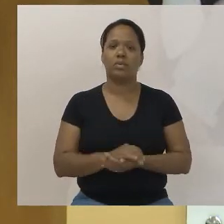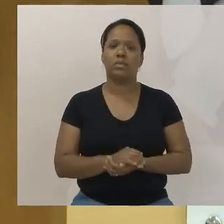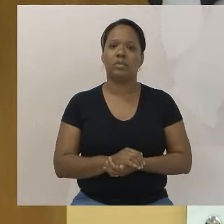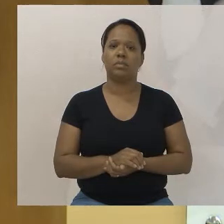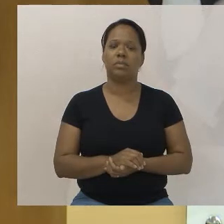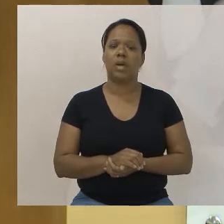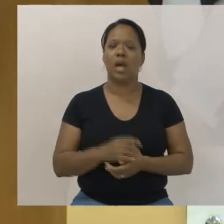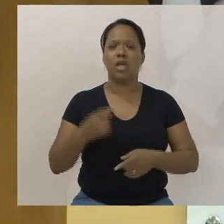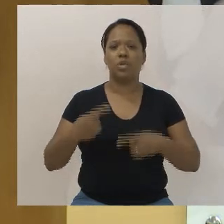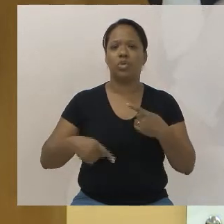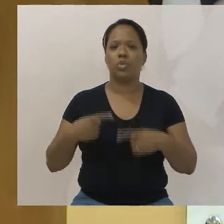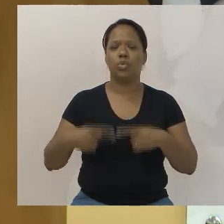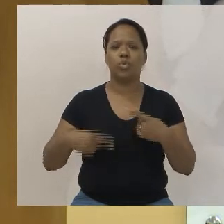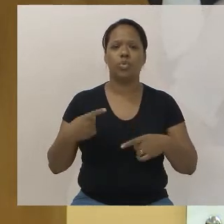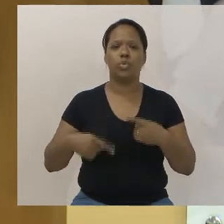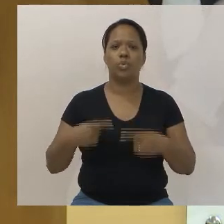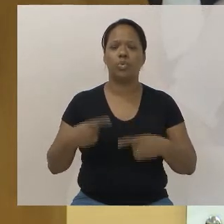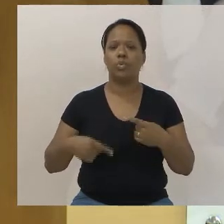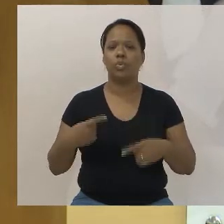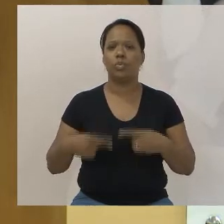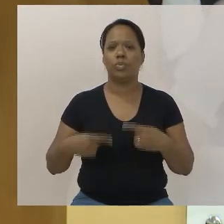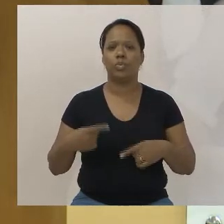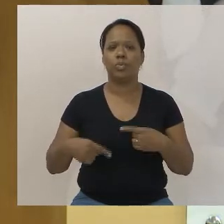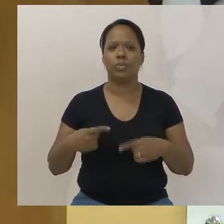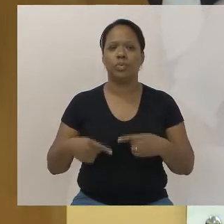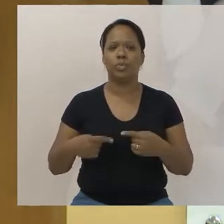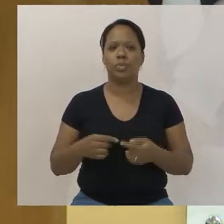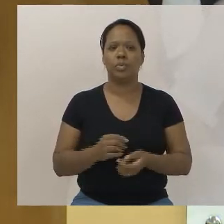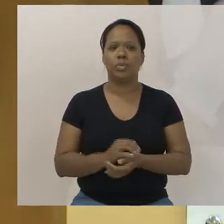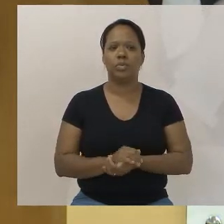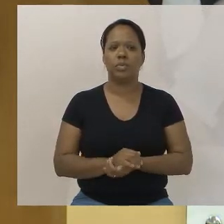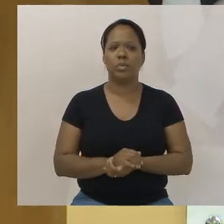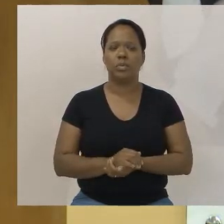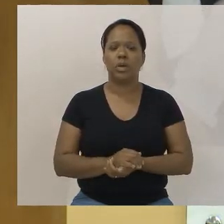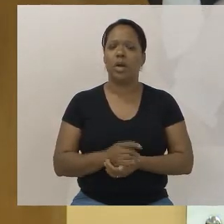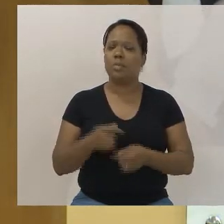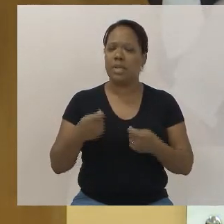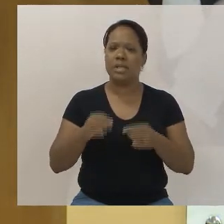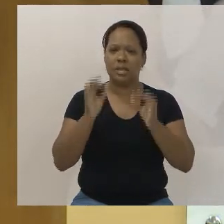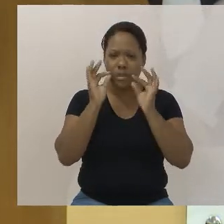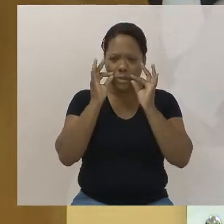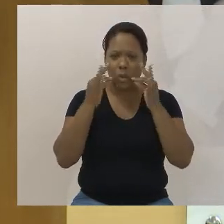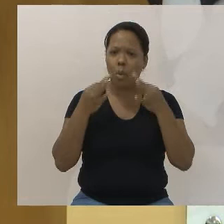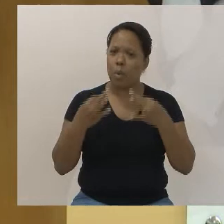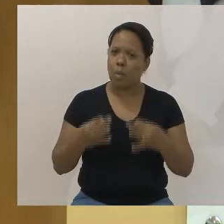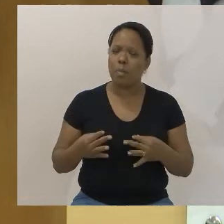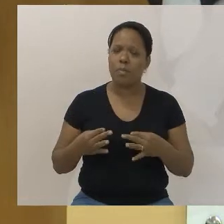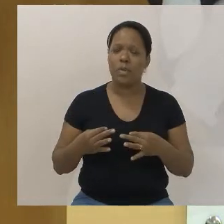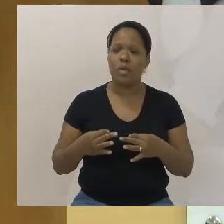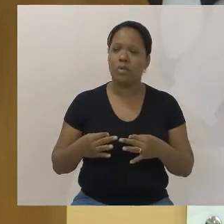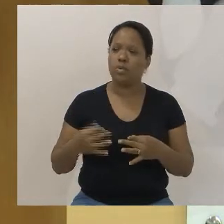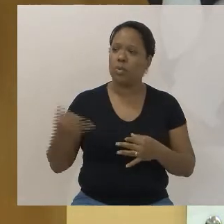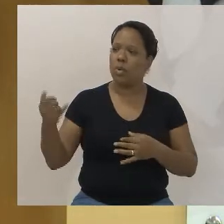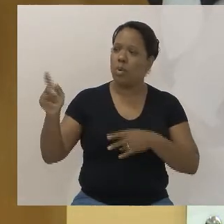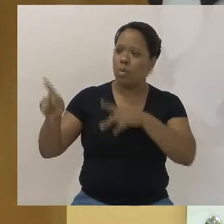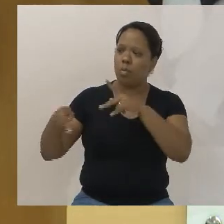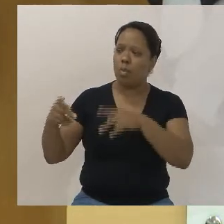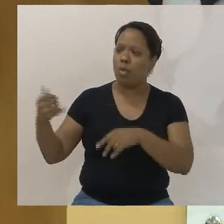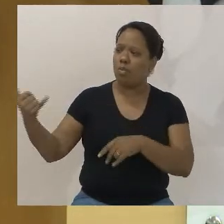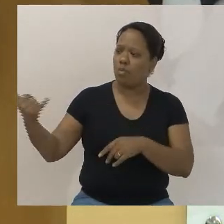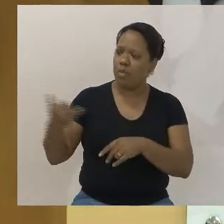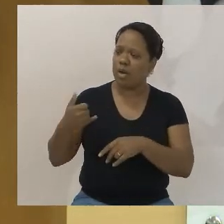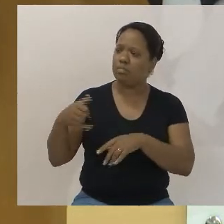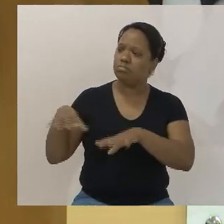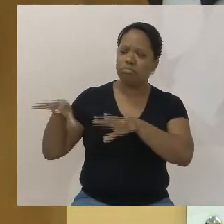discute muito eu acho que a gente muitas vezes tem que ser humilde tem que ouvir mais a população ouvir mais o